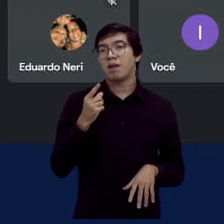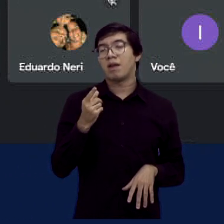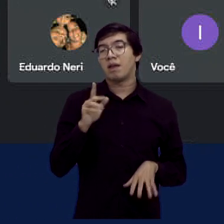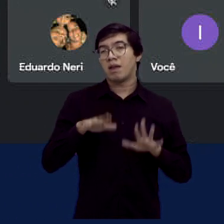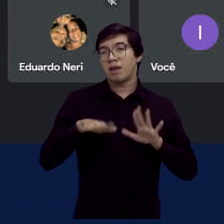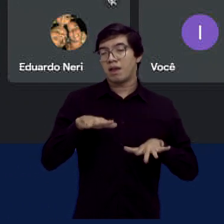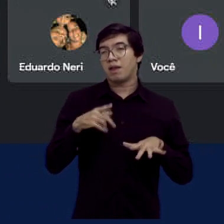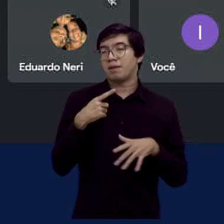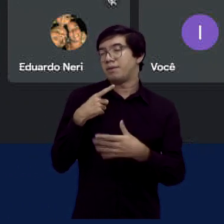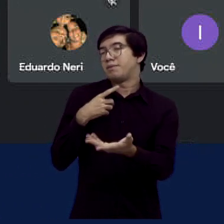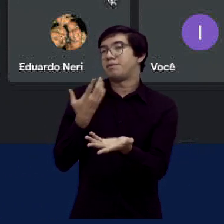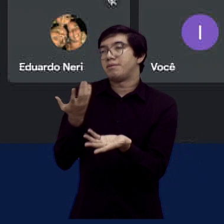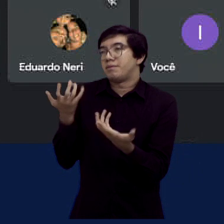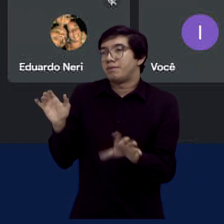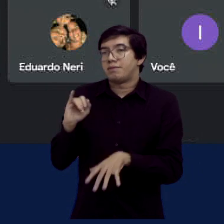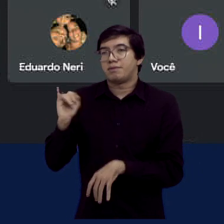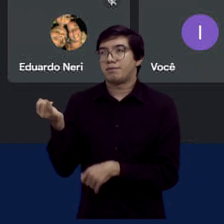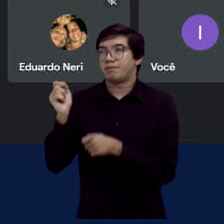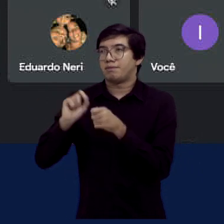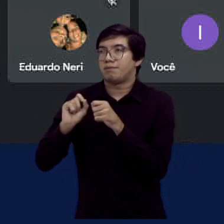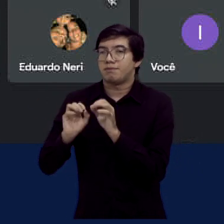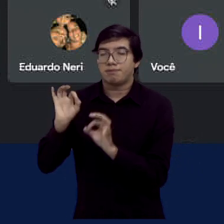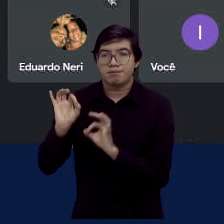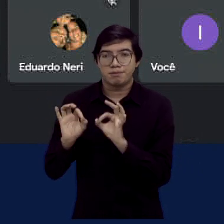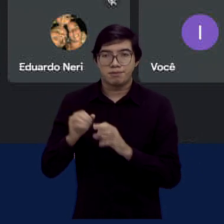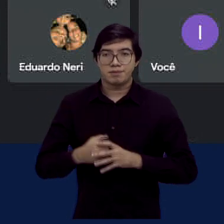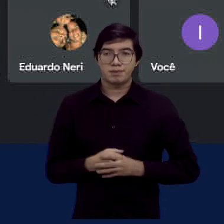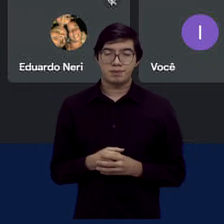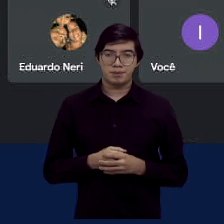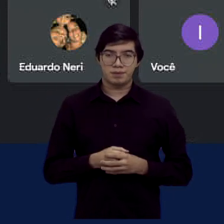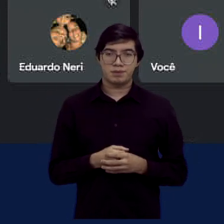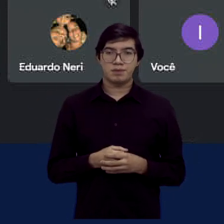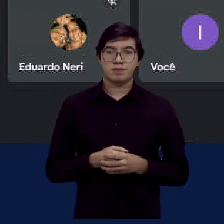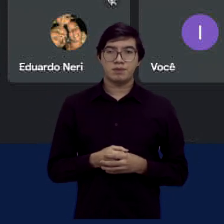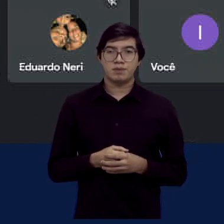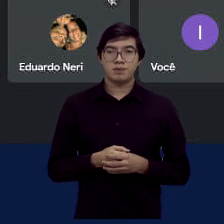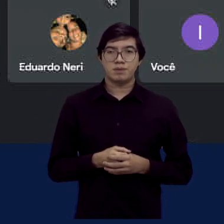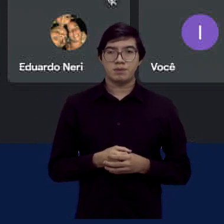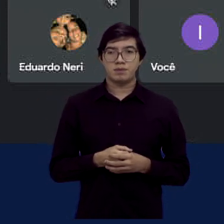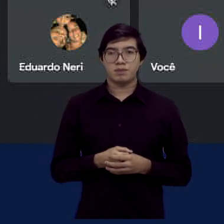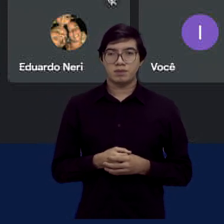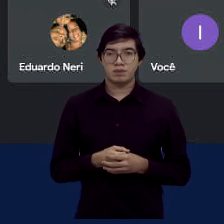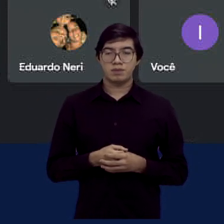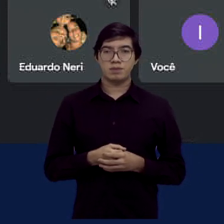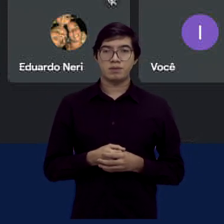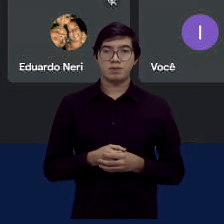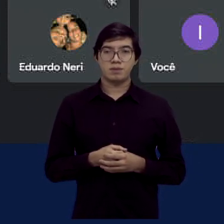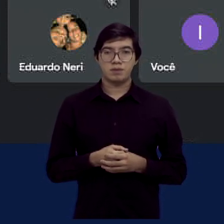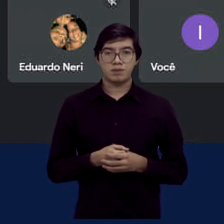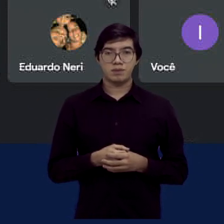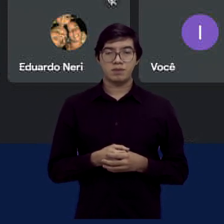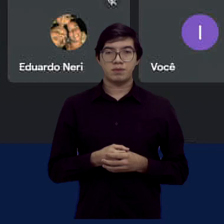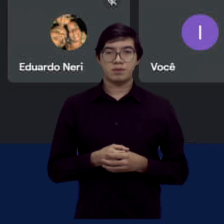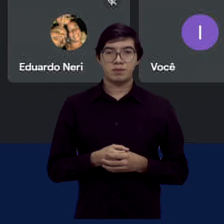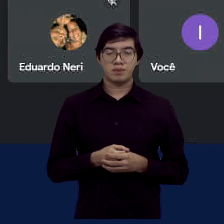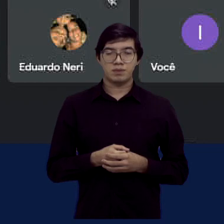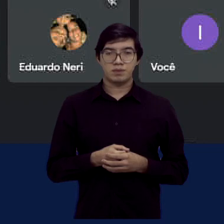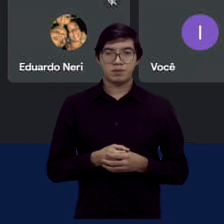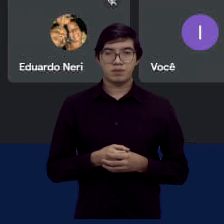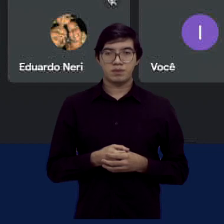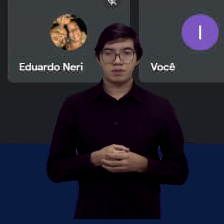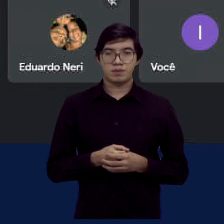de fazê-lo, né? Mas vocês podem dizer, não, Luiz, acho que não tem nada a ver não, isso aí, você está falando é bobagem.